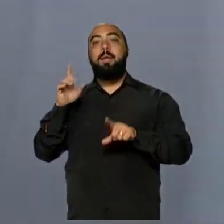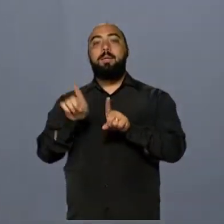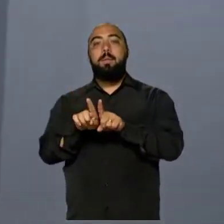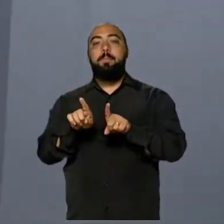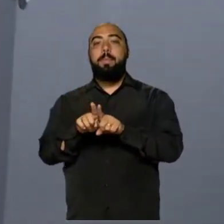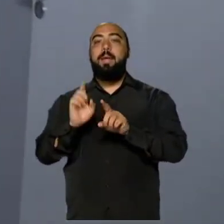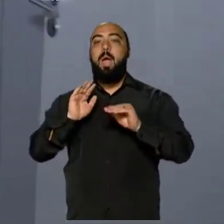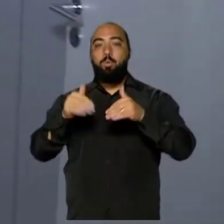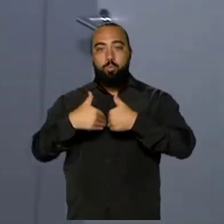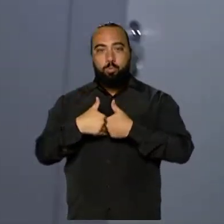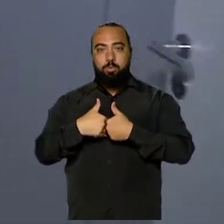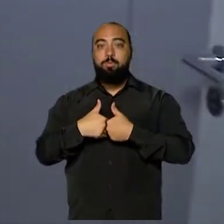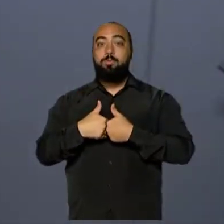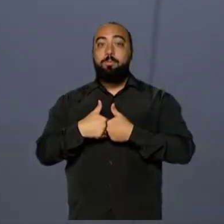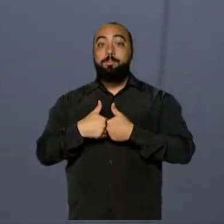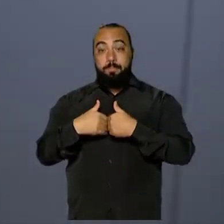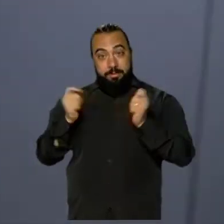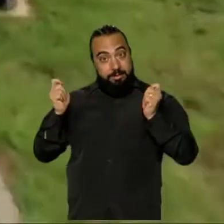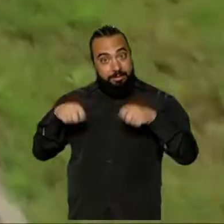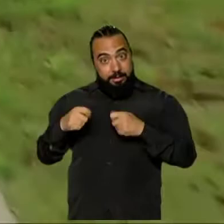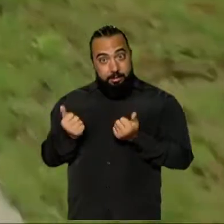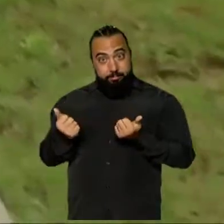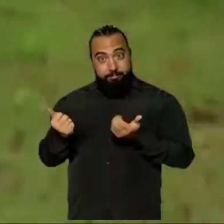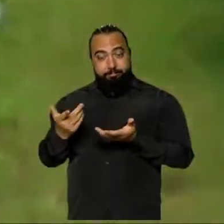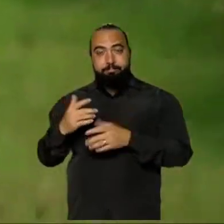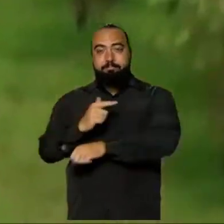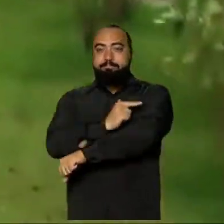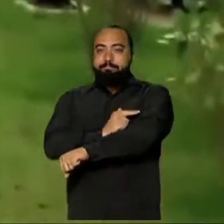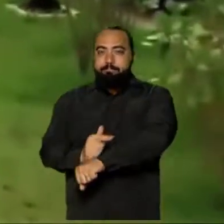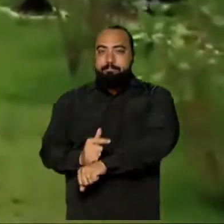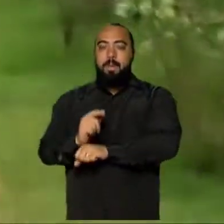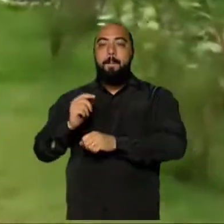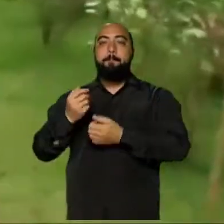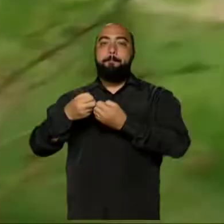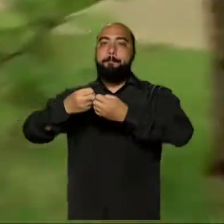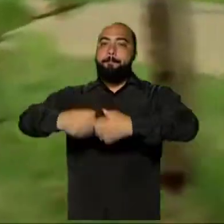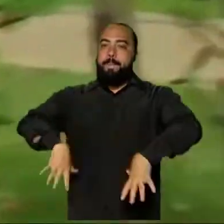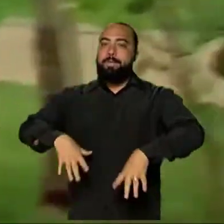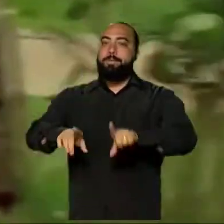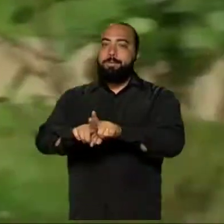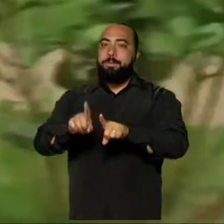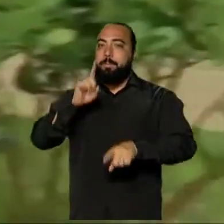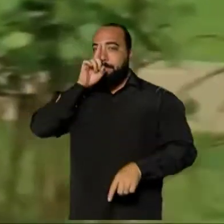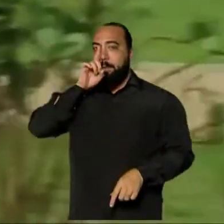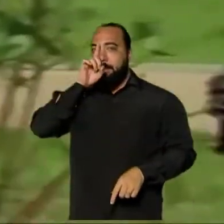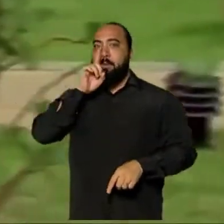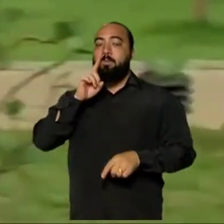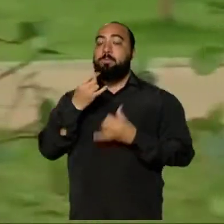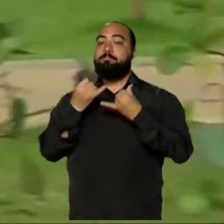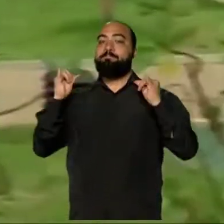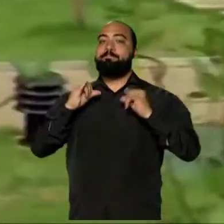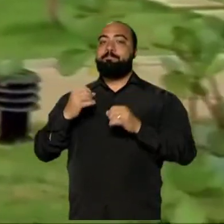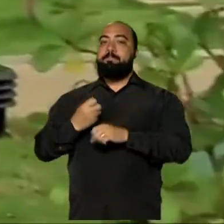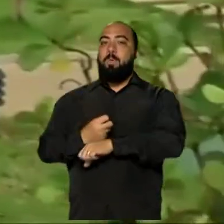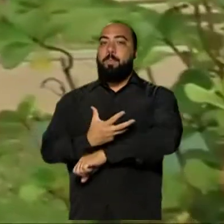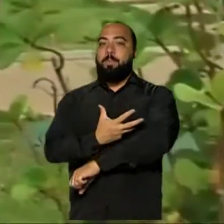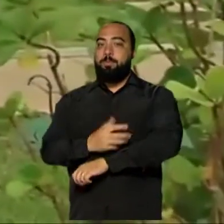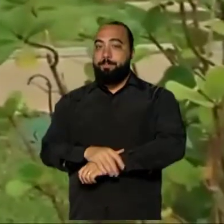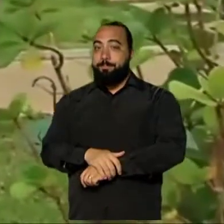espectro autista, podendo atenuar comportamentos autoprejudiciais e também colapsos emocionais. A